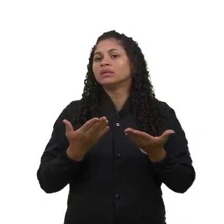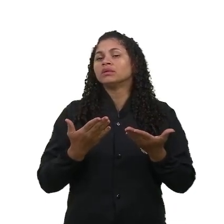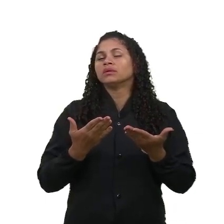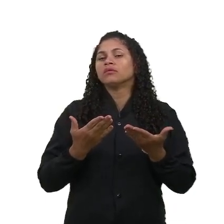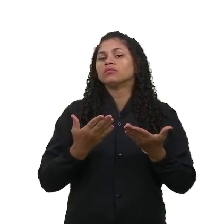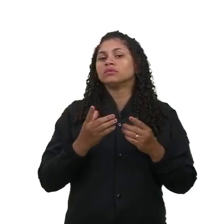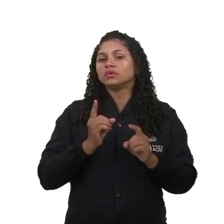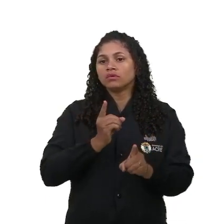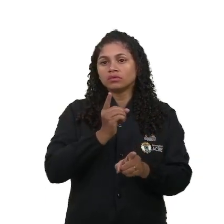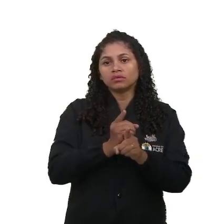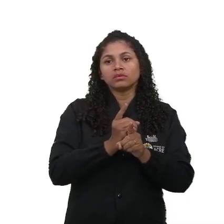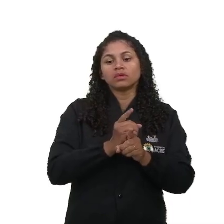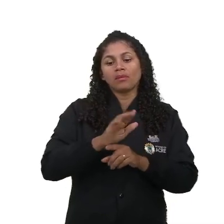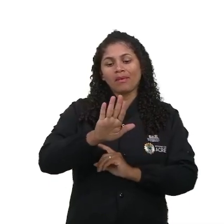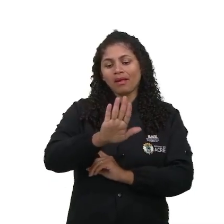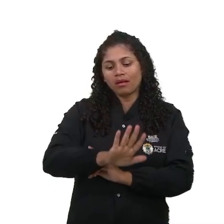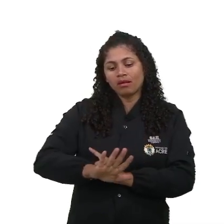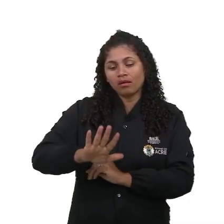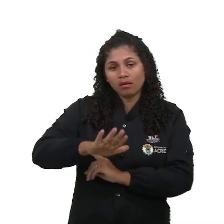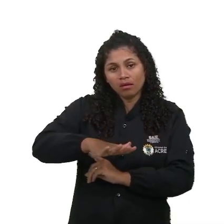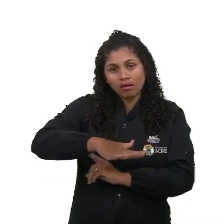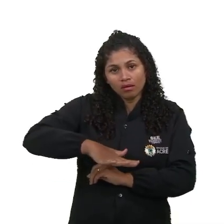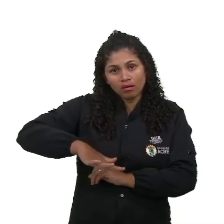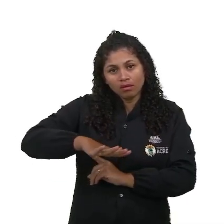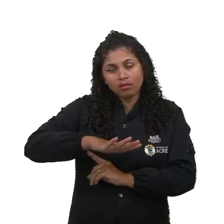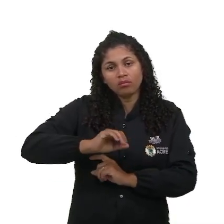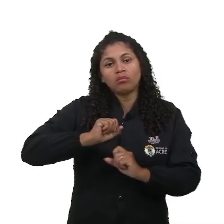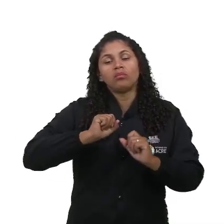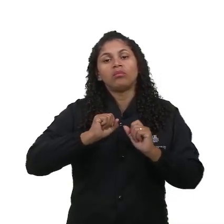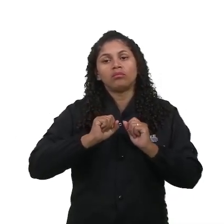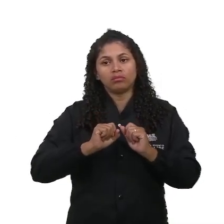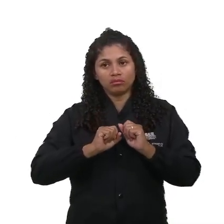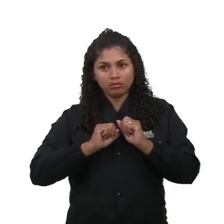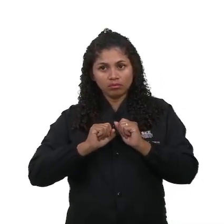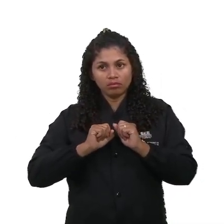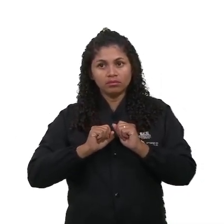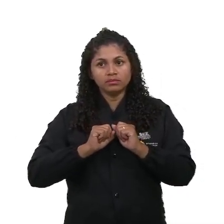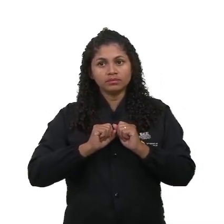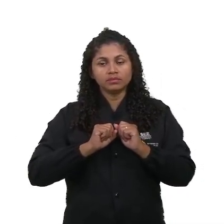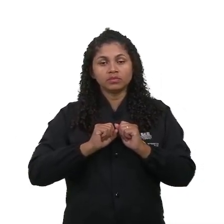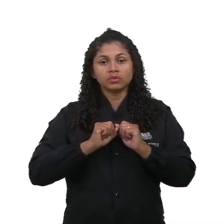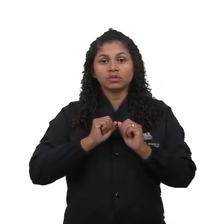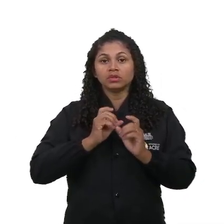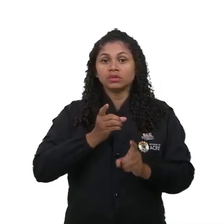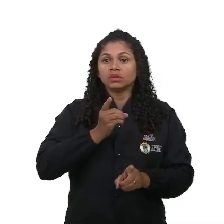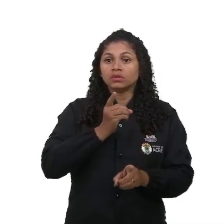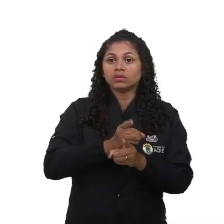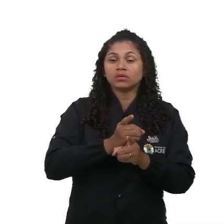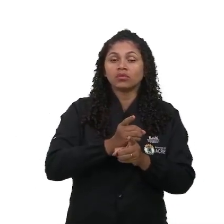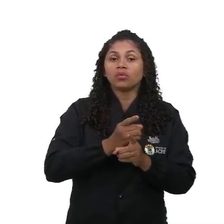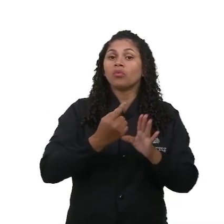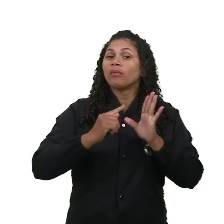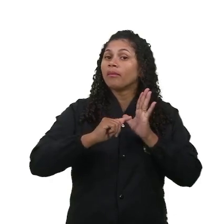ou do espaço, eles podem, inclusive, serem identificados como um